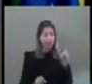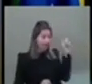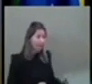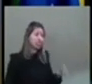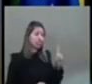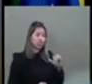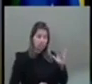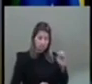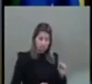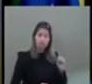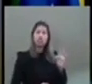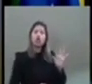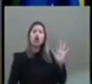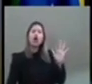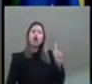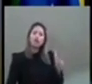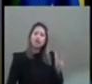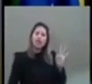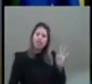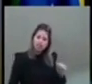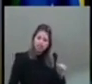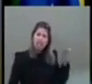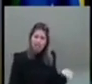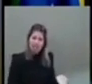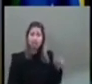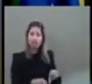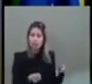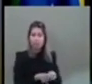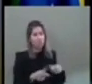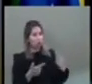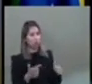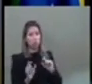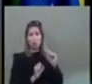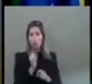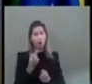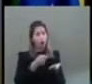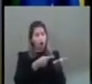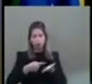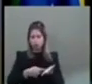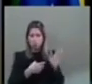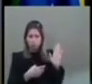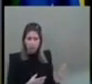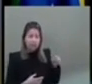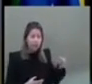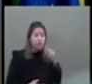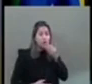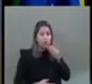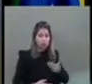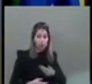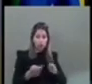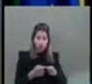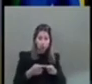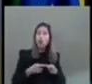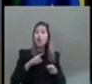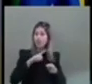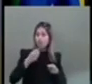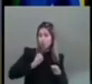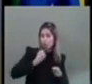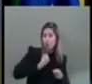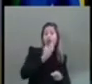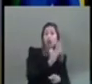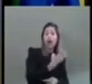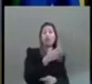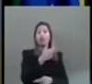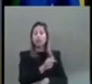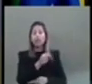é incumbido ao Ministro Alexandre sem ser sorteado mas como parceiro da ilegalidade com esse requerimento com esse inquérito 47